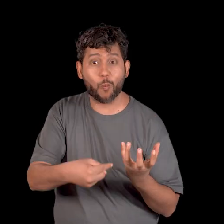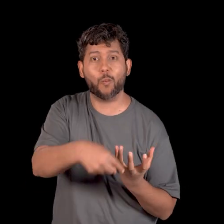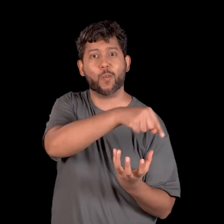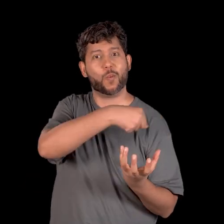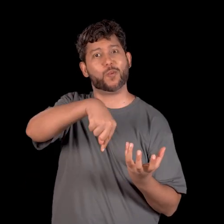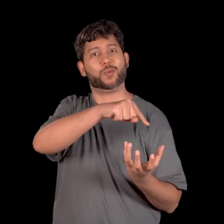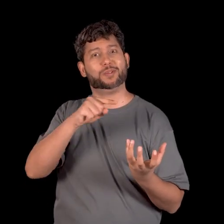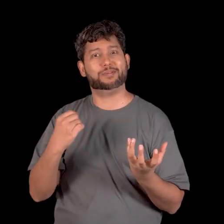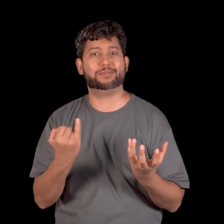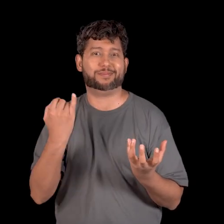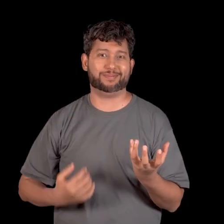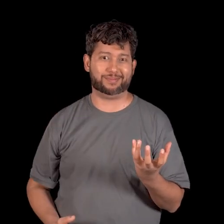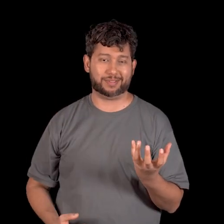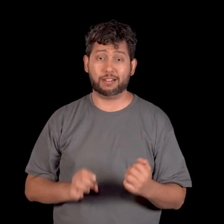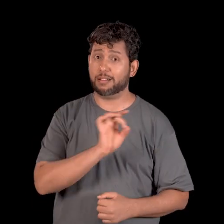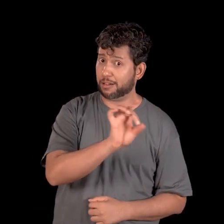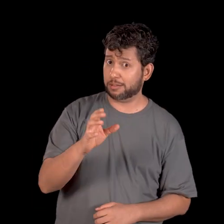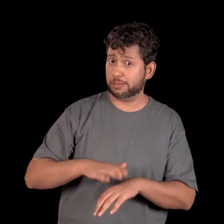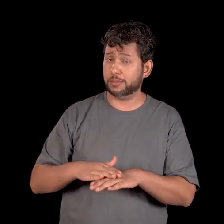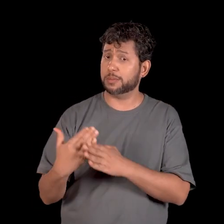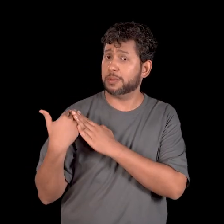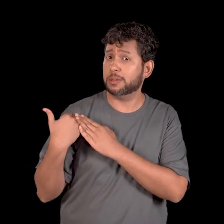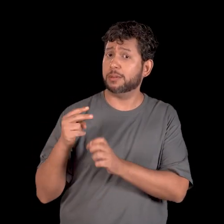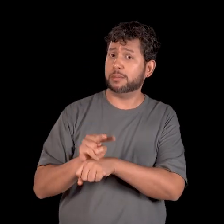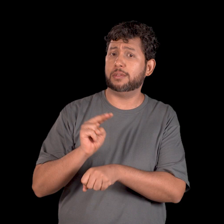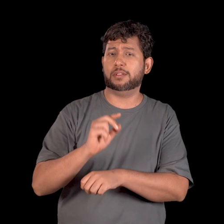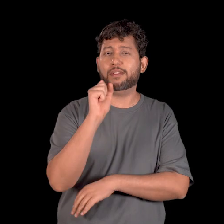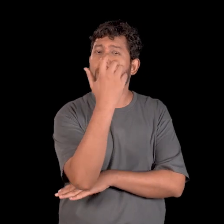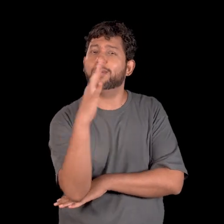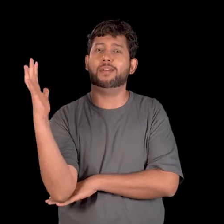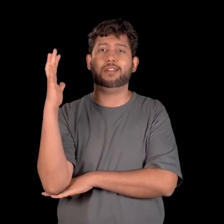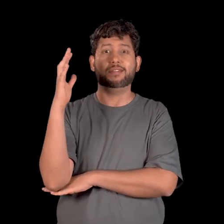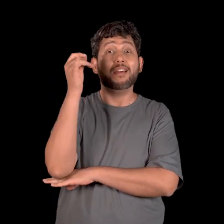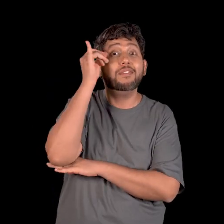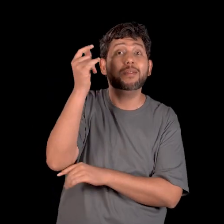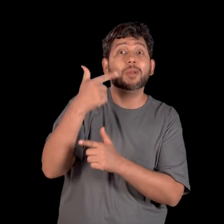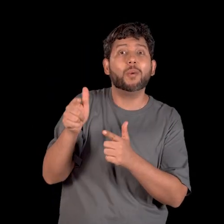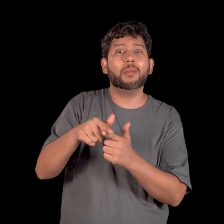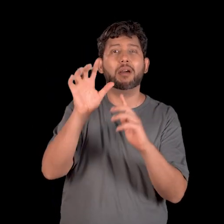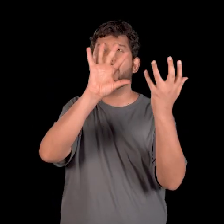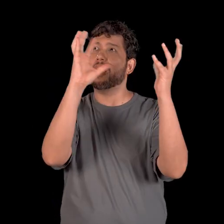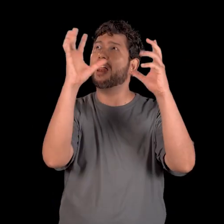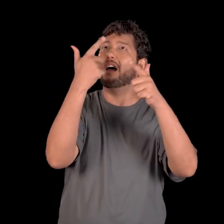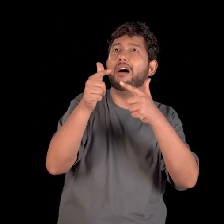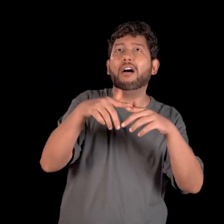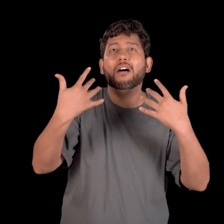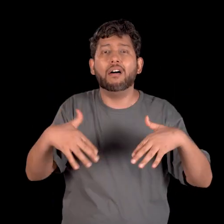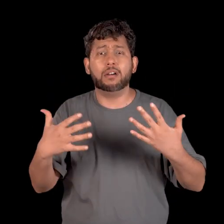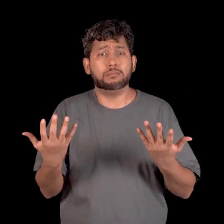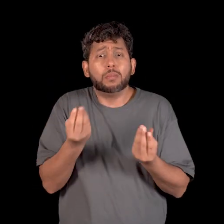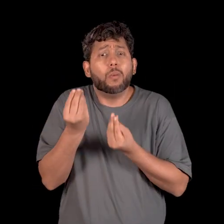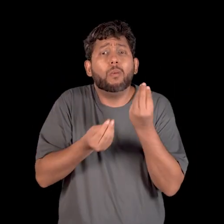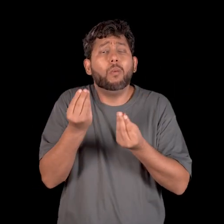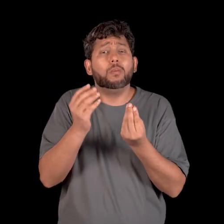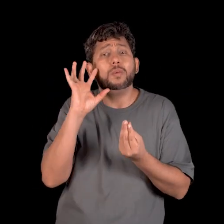global. Fazer nossa parte é importante para ajudarmos a preservar a natureza e a evitar os efeitos da crise climática, pois não